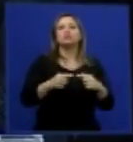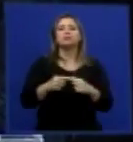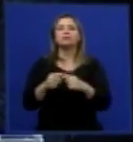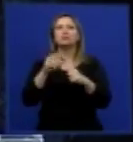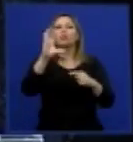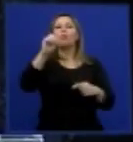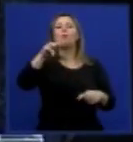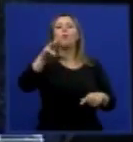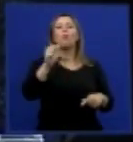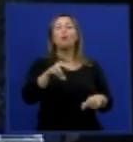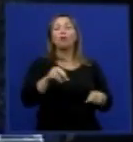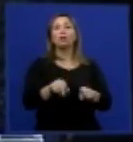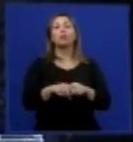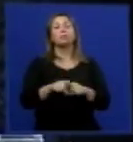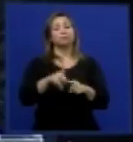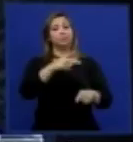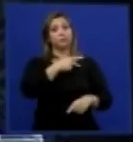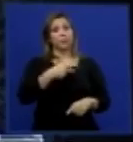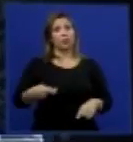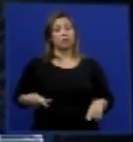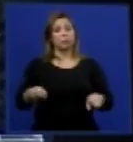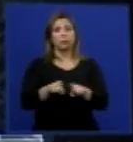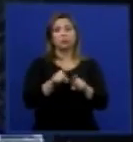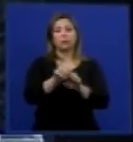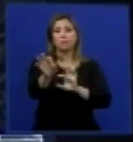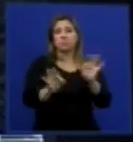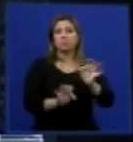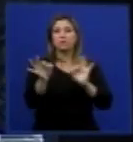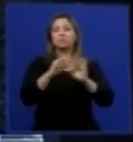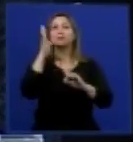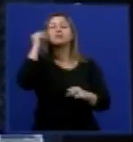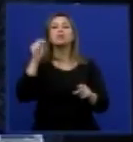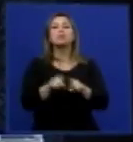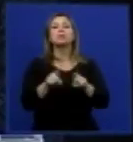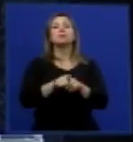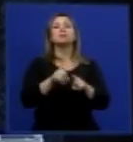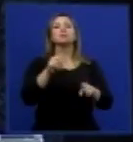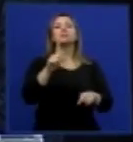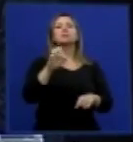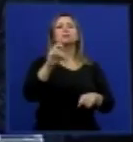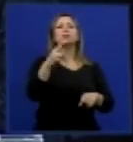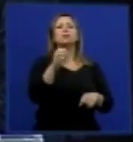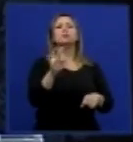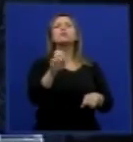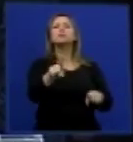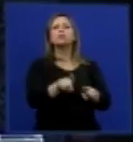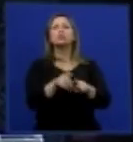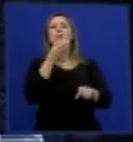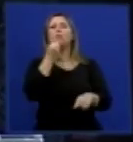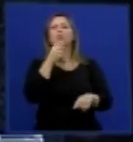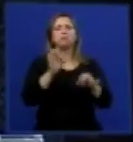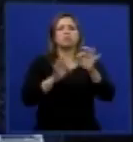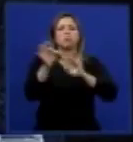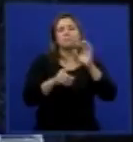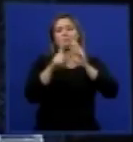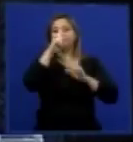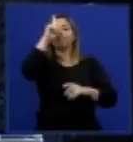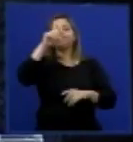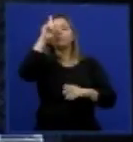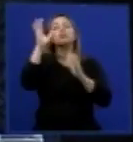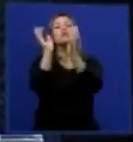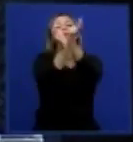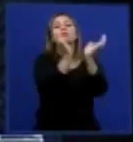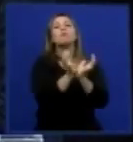CONAMA o presidente da Câmara técnica de qualidade ambiental Dr Shelley de Souza Carneiro criou então o grupo de